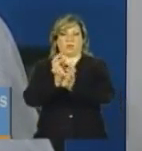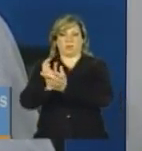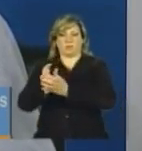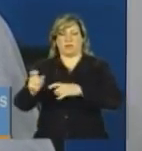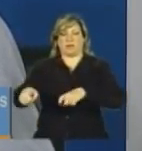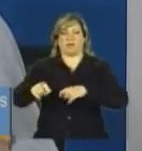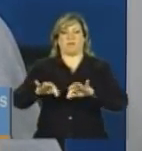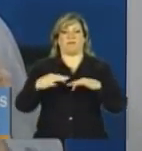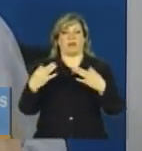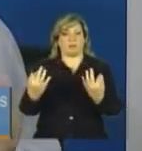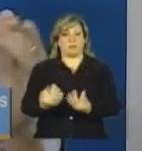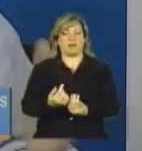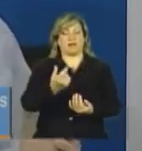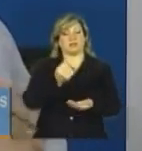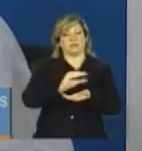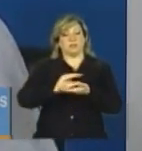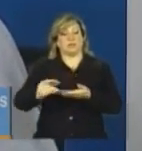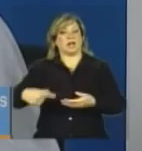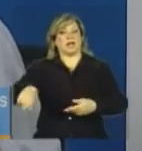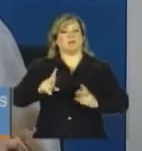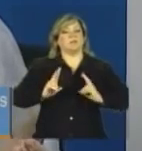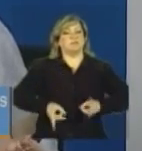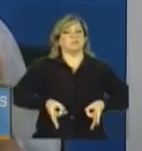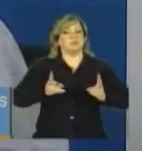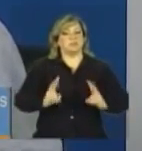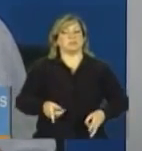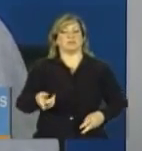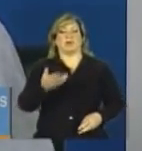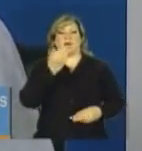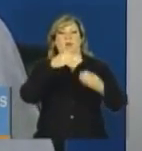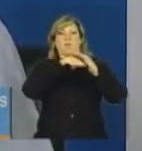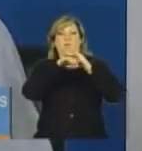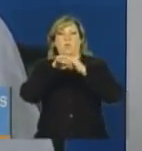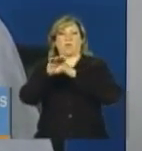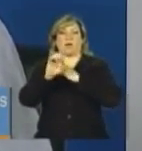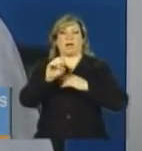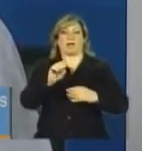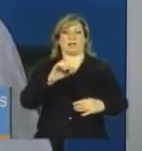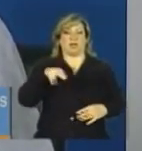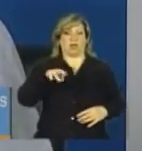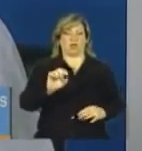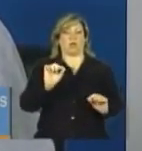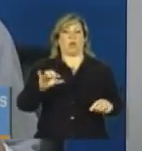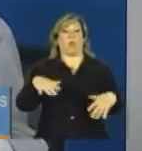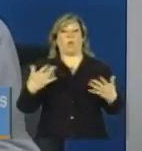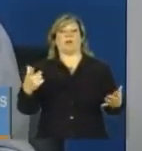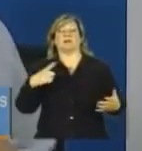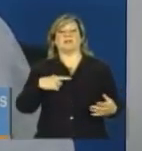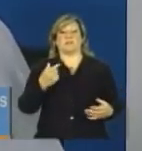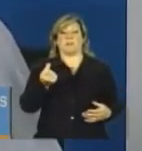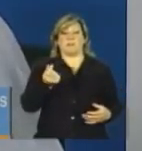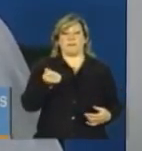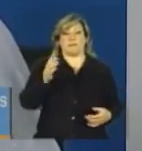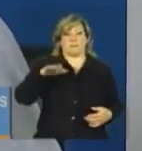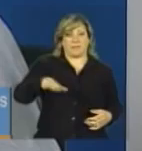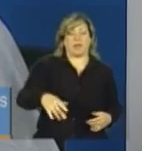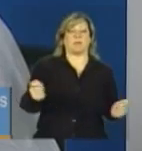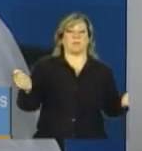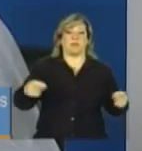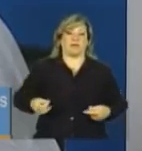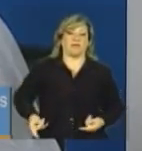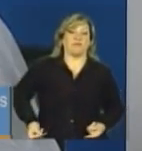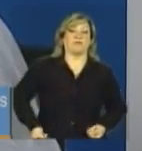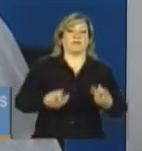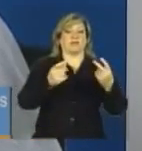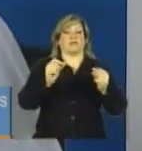agricultura familiar, recursos para que eles mantenham esses produtos em estoque, para quando ele tenha eh preços mais favoráveis possa vender para